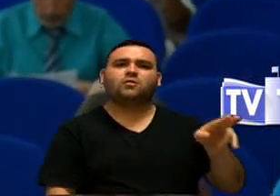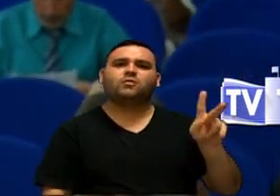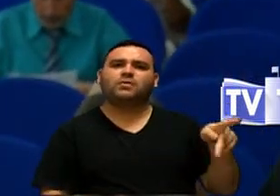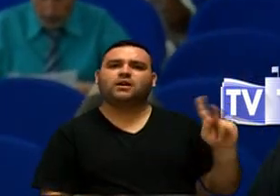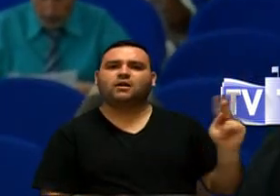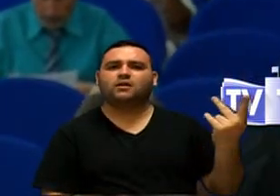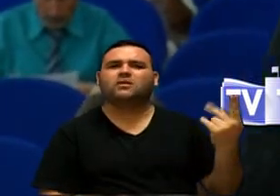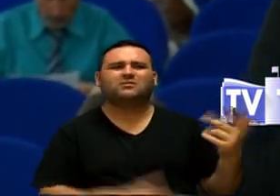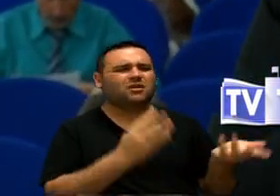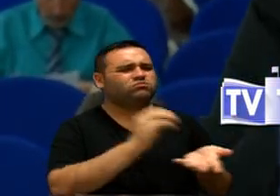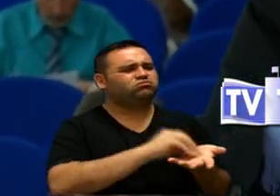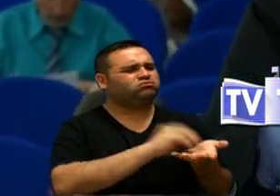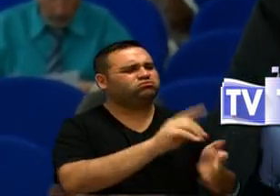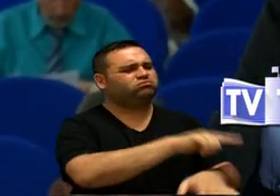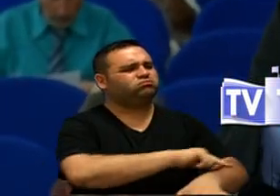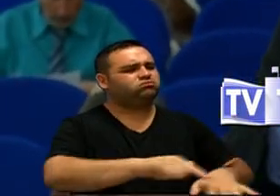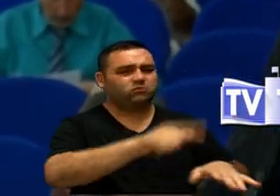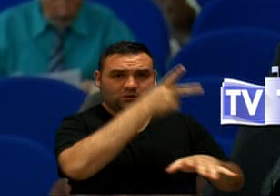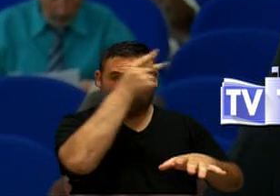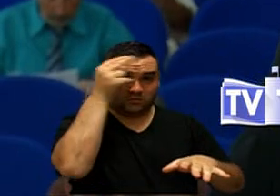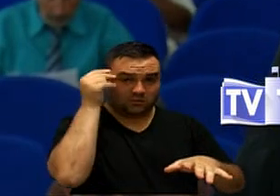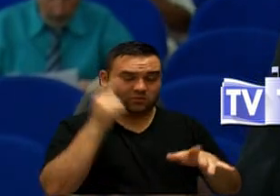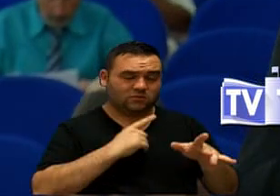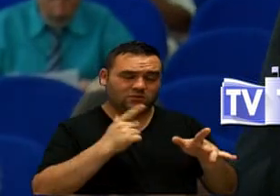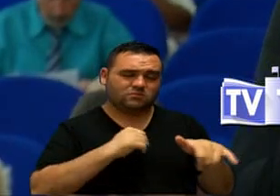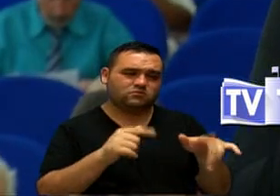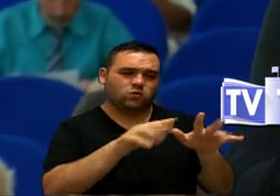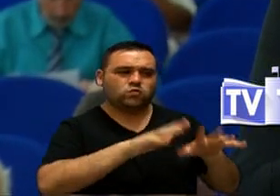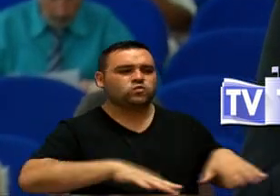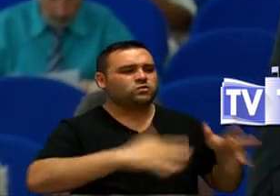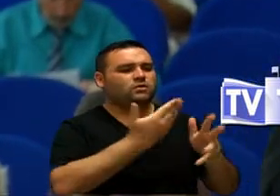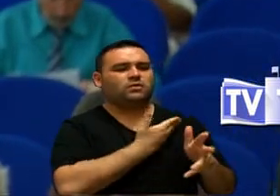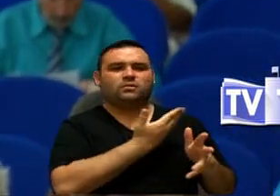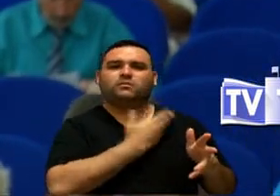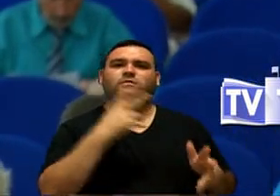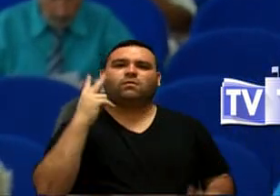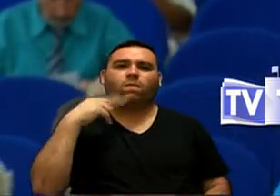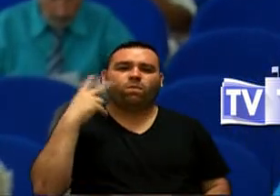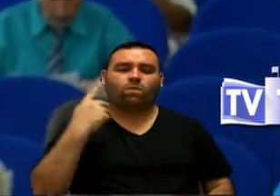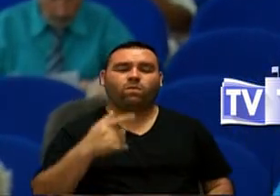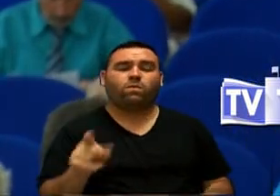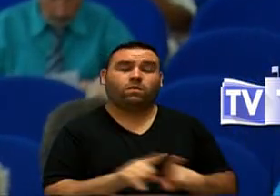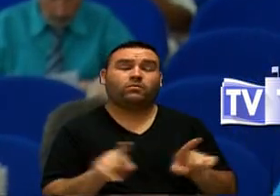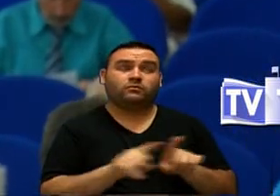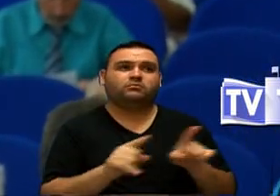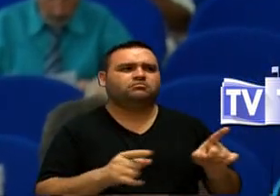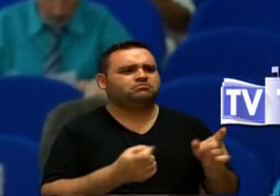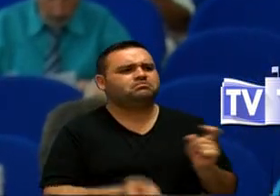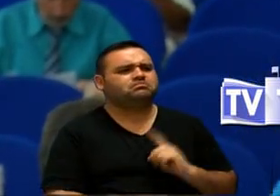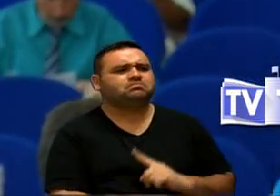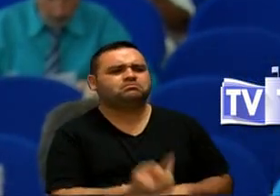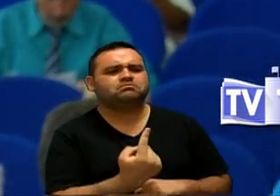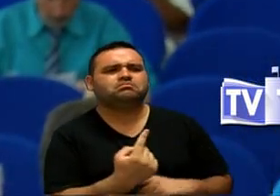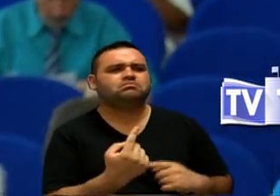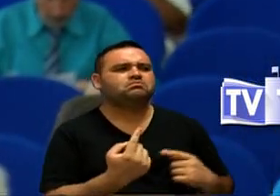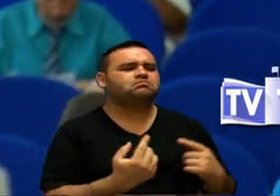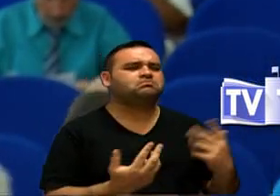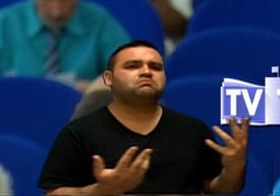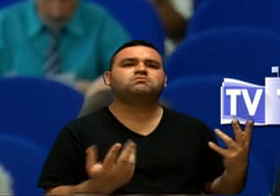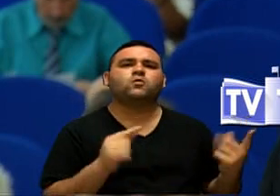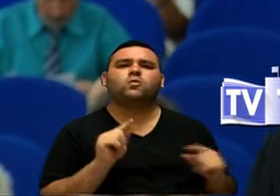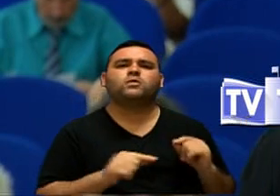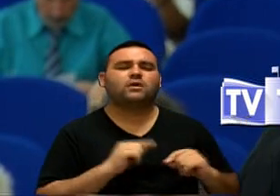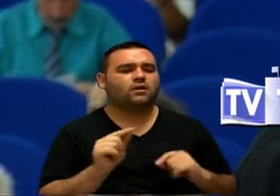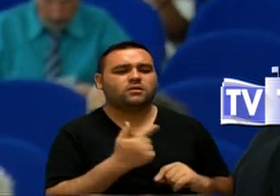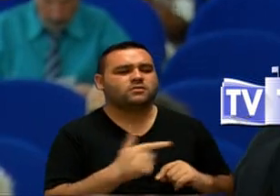pré-hospitalar. Então, é uma falta de respeito do Poder Executivo com os colegas vereadores e causou estranheza, presidente, não